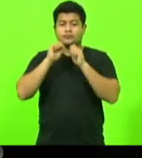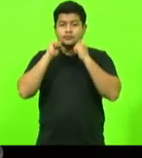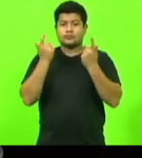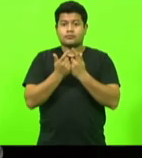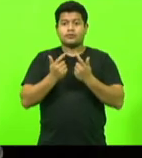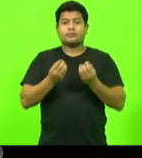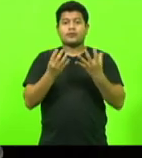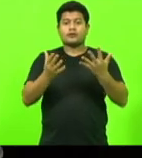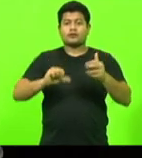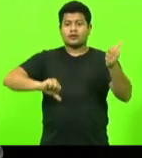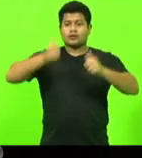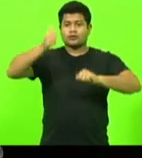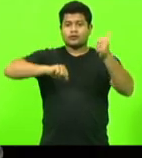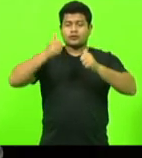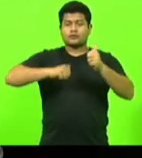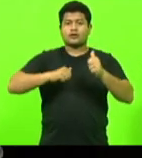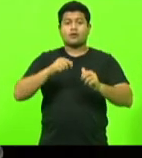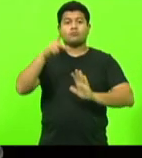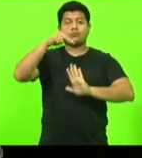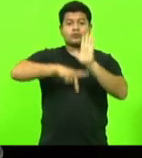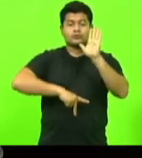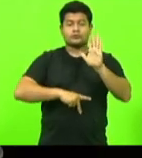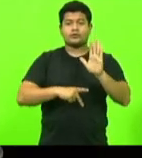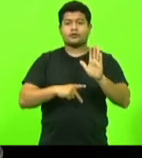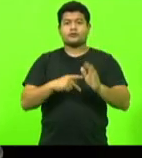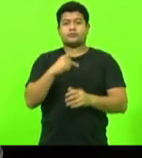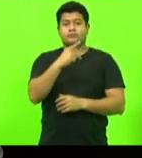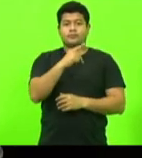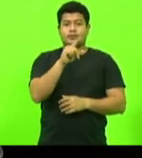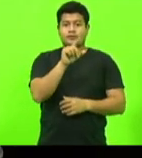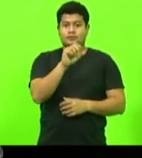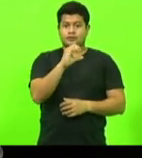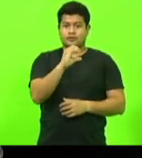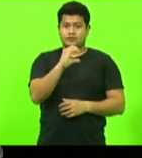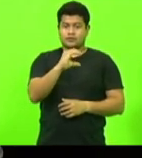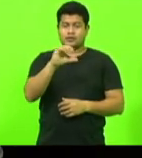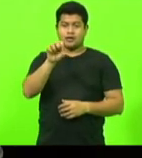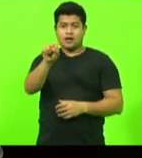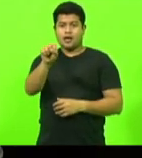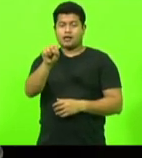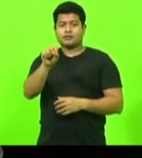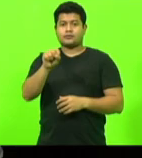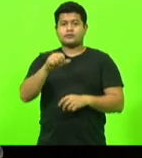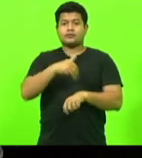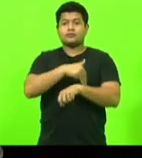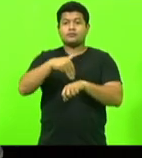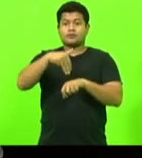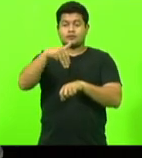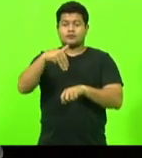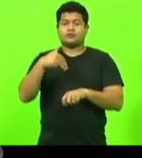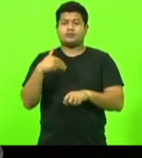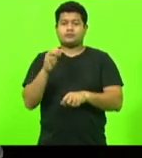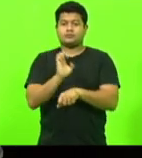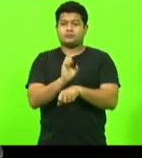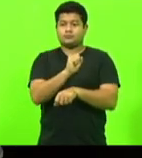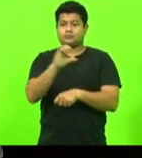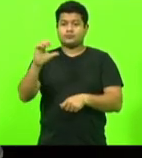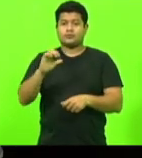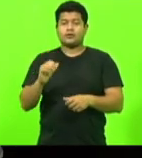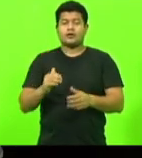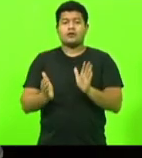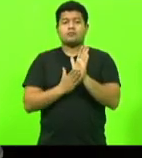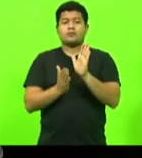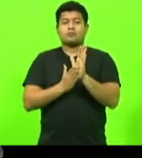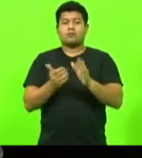o plano de cargos e salários PCS do Magistério de Santa Catarina e propor melhorias no que toca à tabela